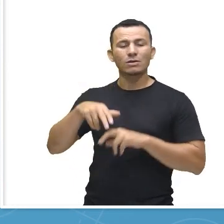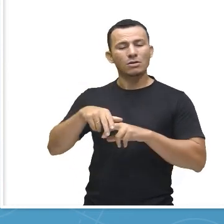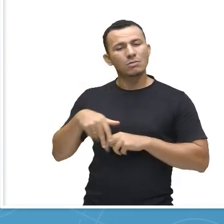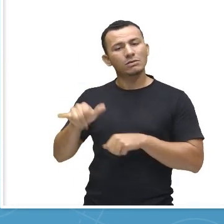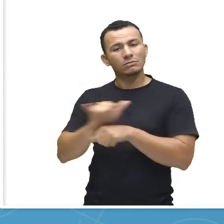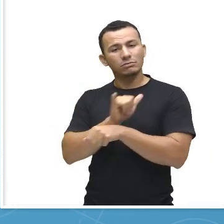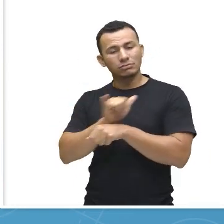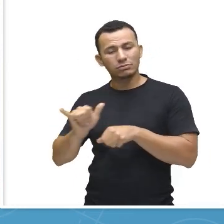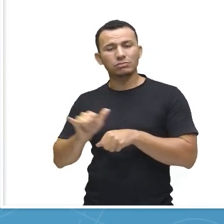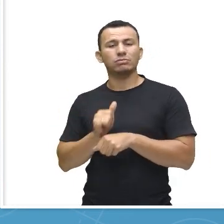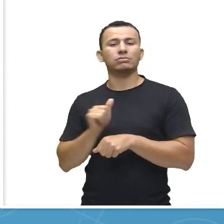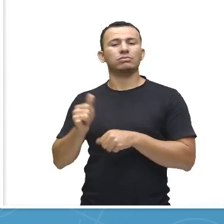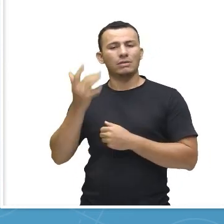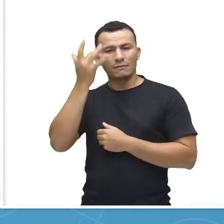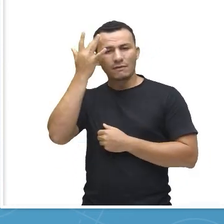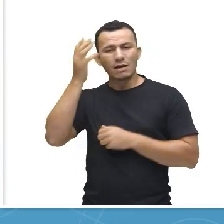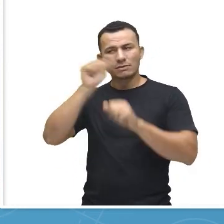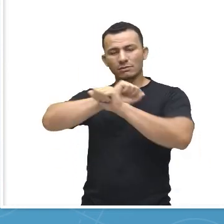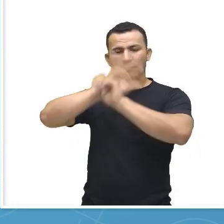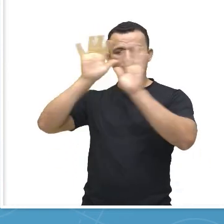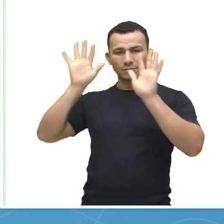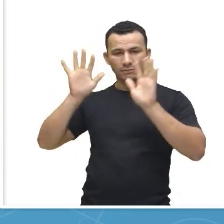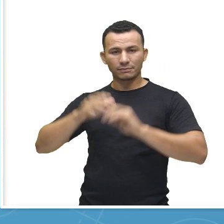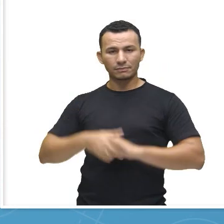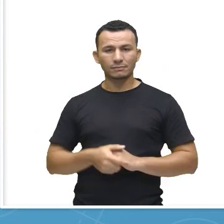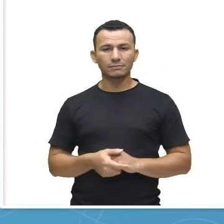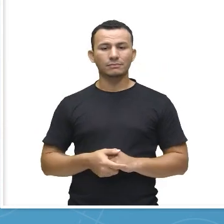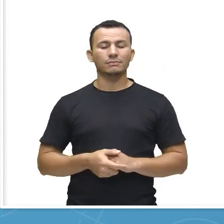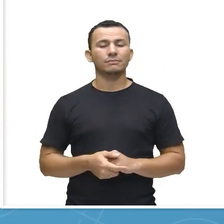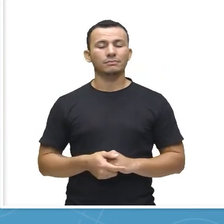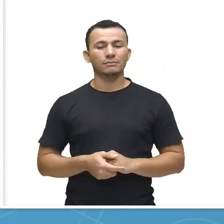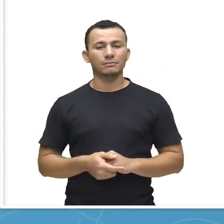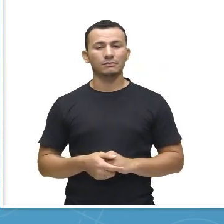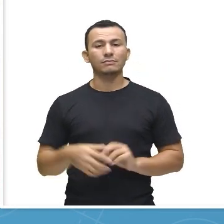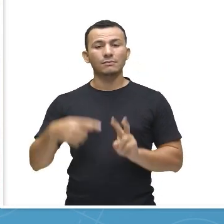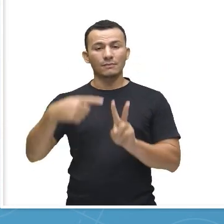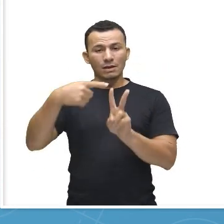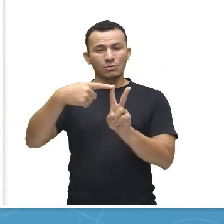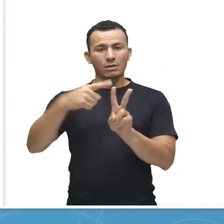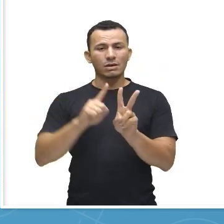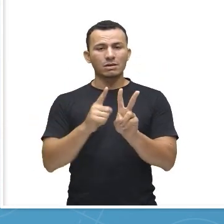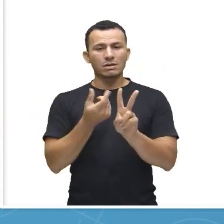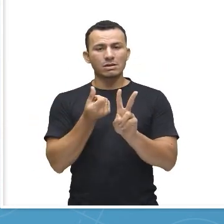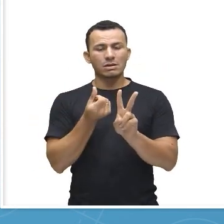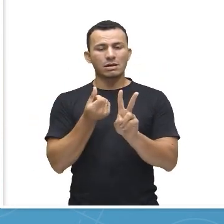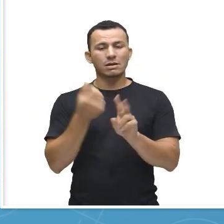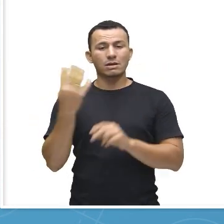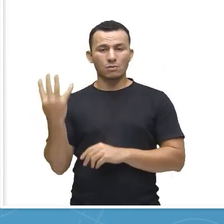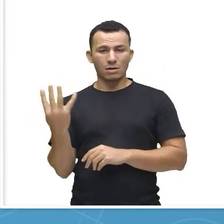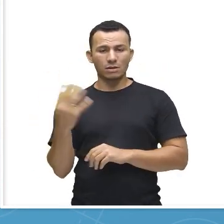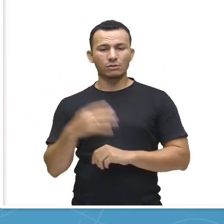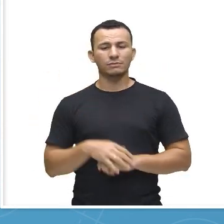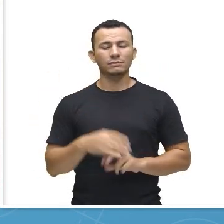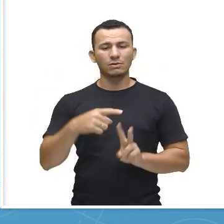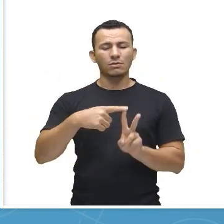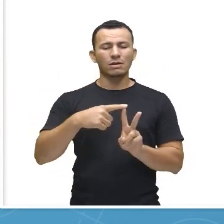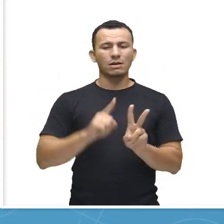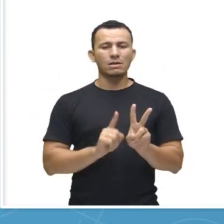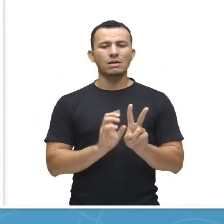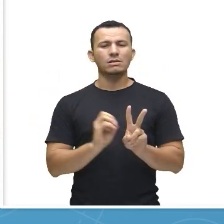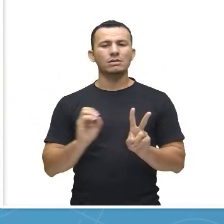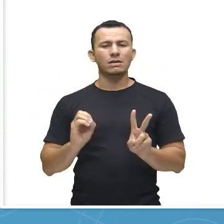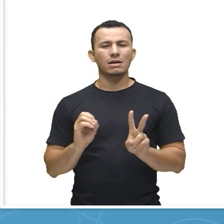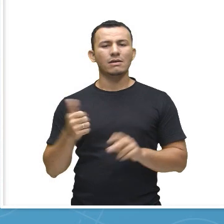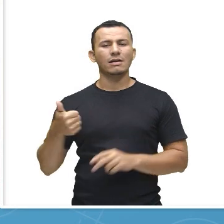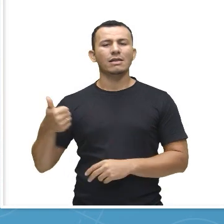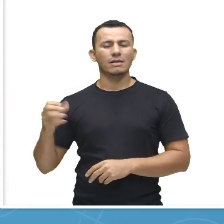as propriedades, para facilitar o nosso entendimento. Então, a raiz quadrada de 16 é igual a 4. E a raiz quadrada de 100 é